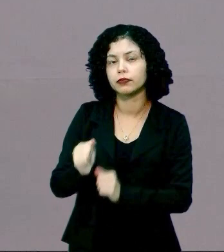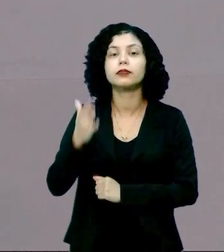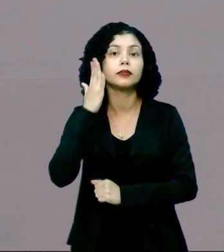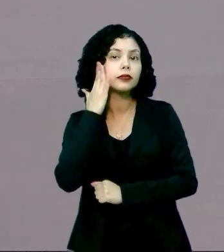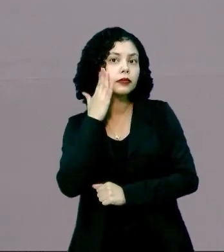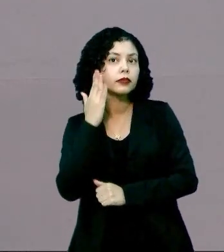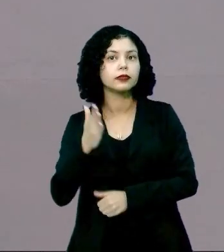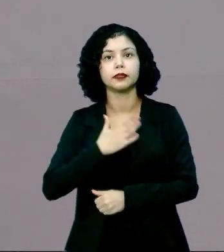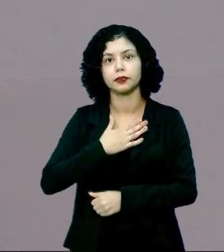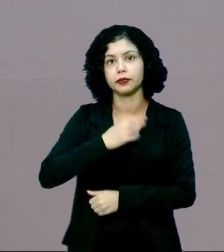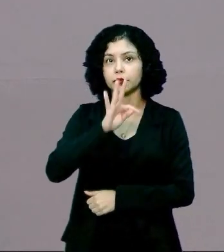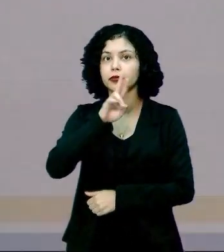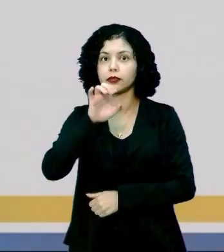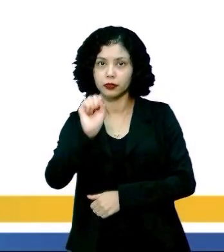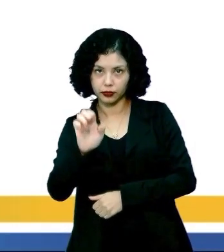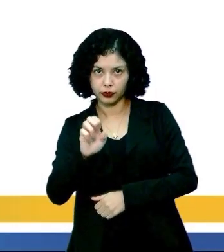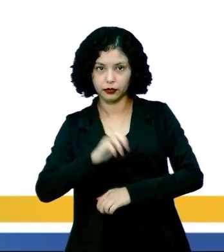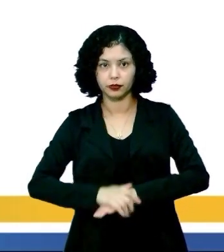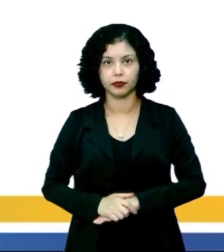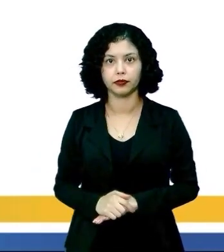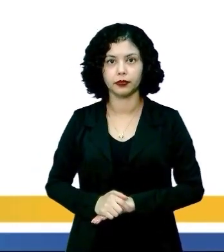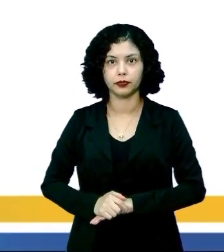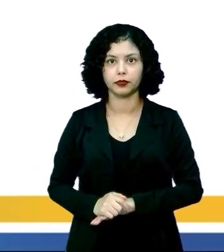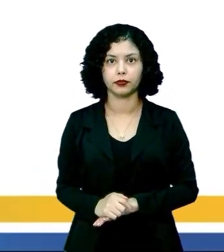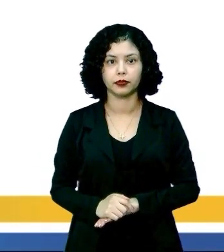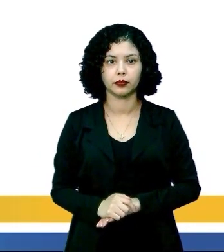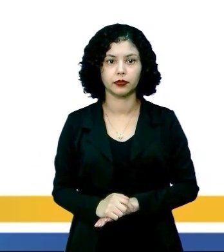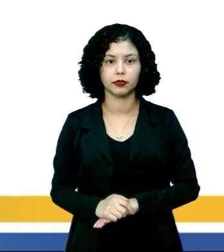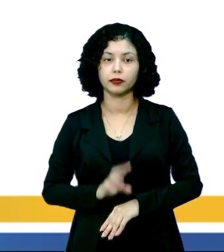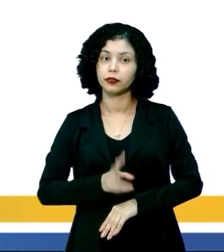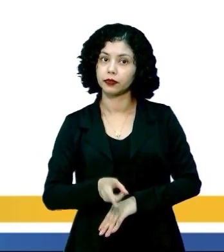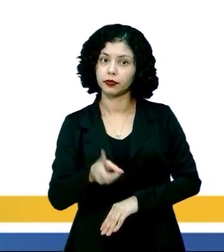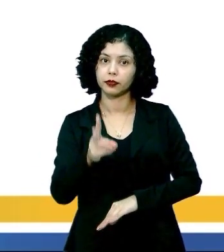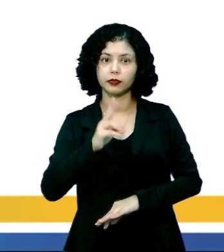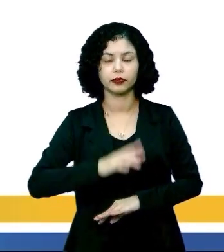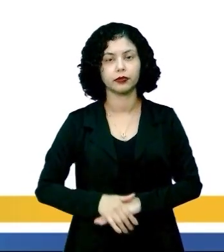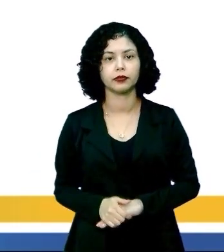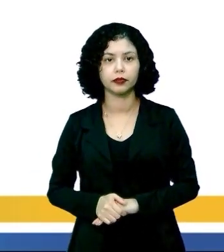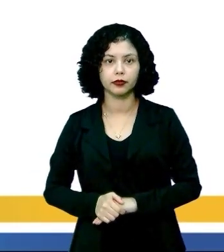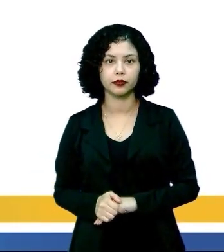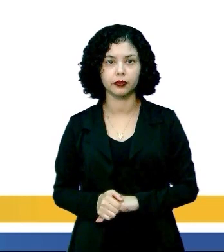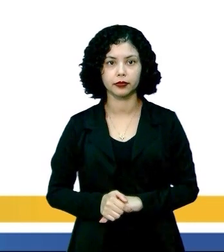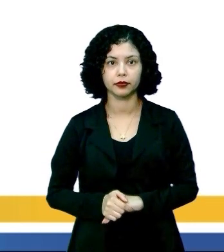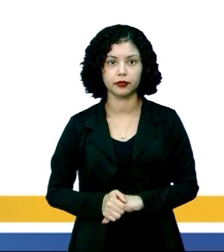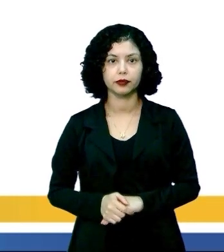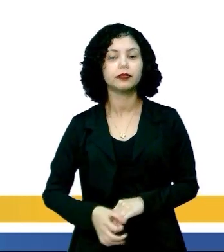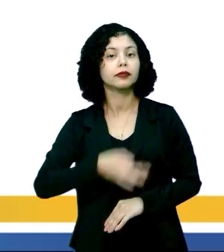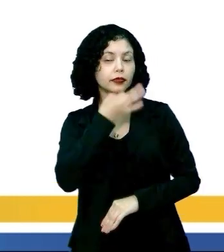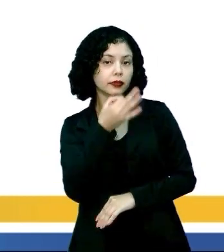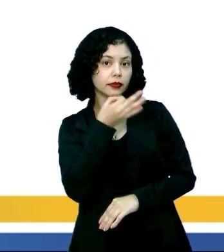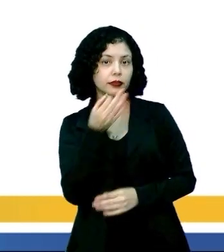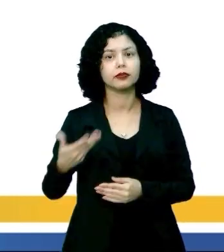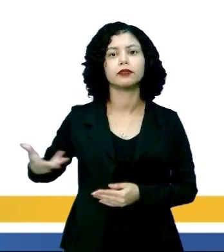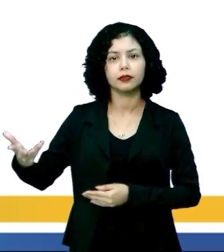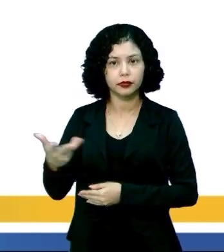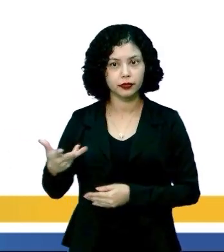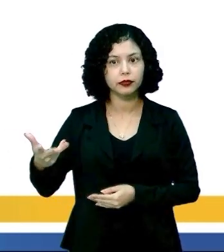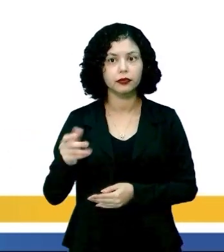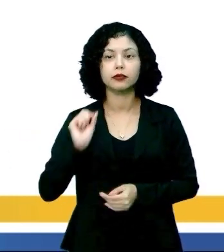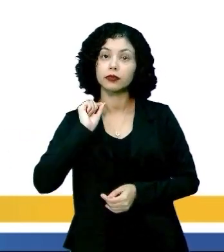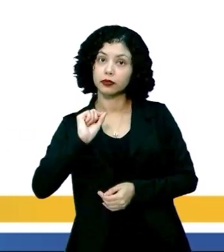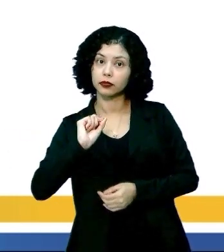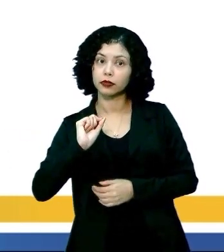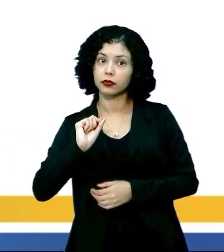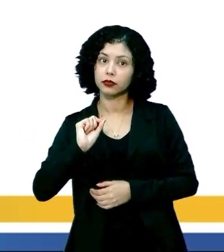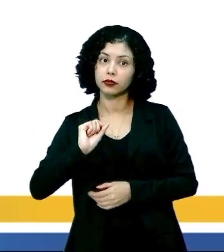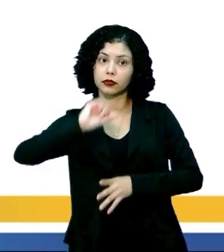comprovar a minha tese, ok? Então vamos dar continuidade. Argumento de provas, evidências